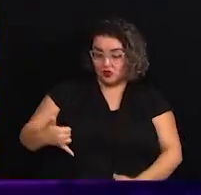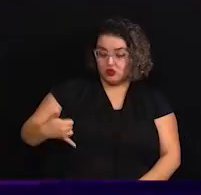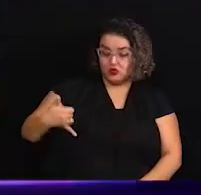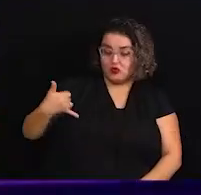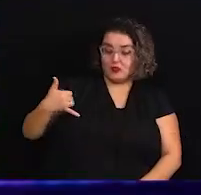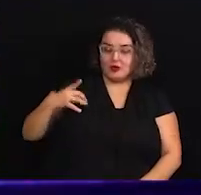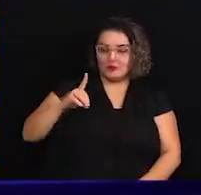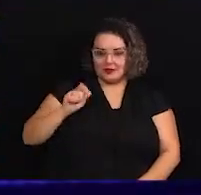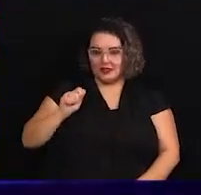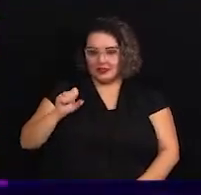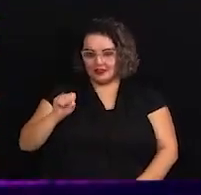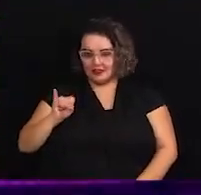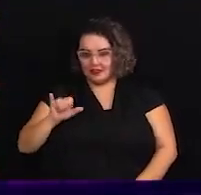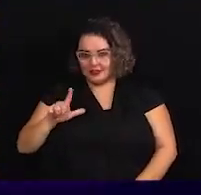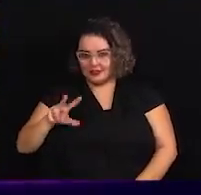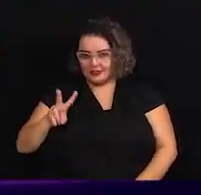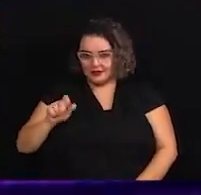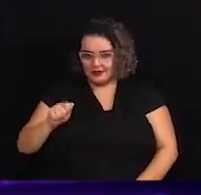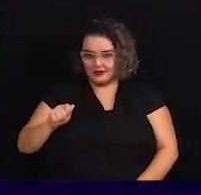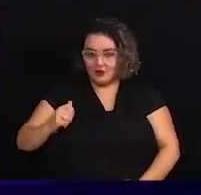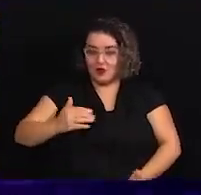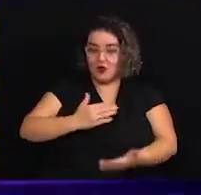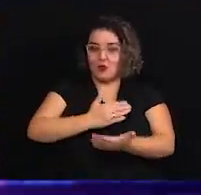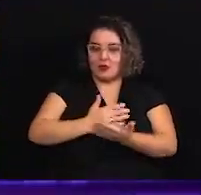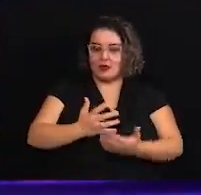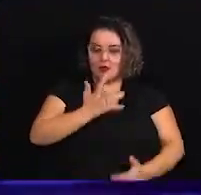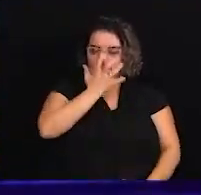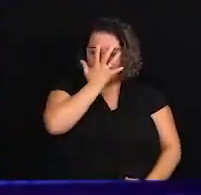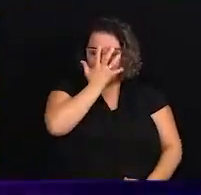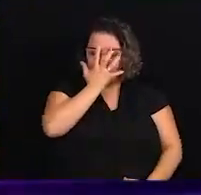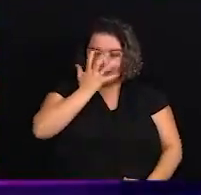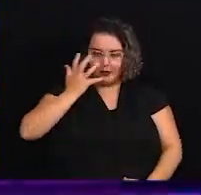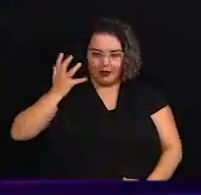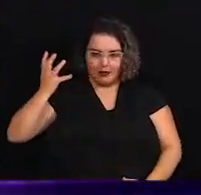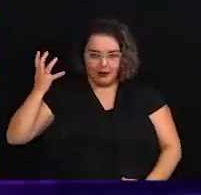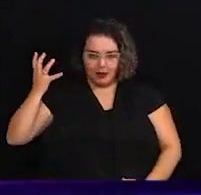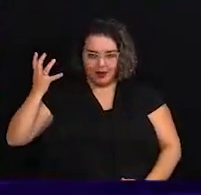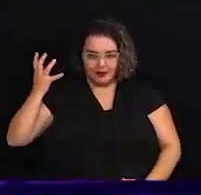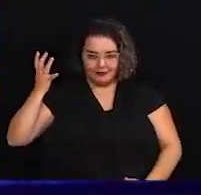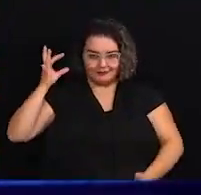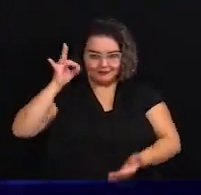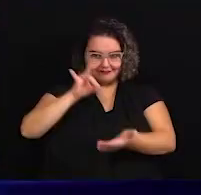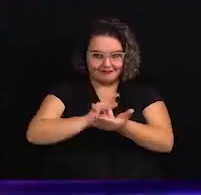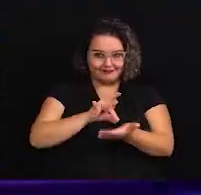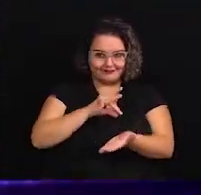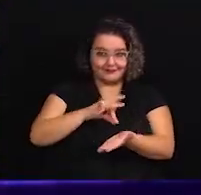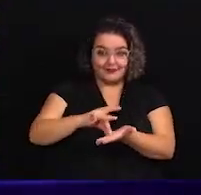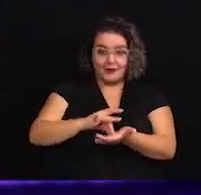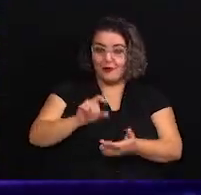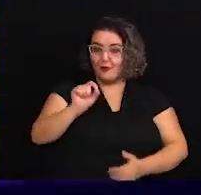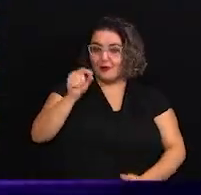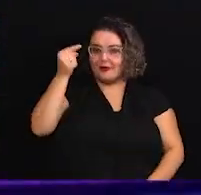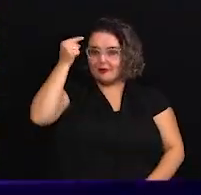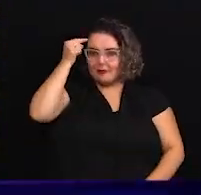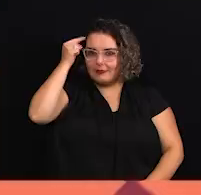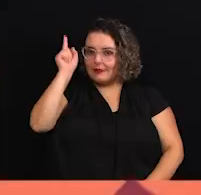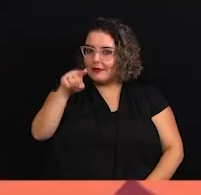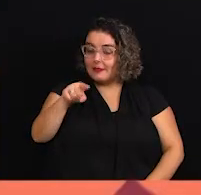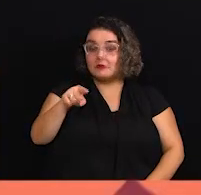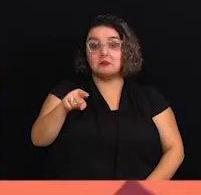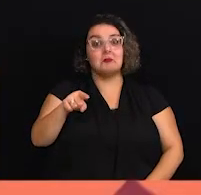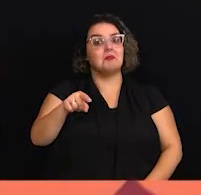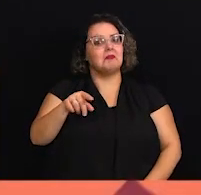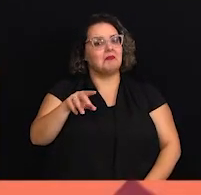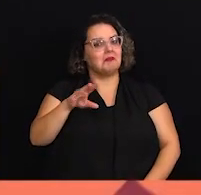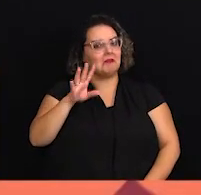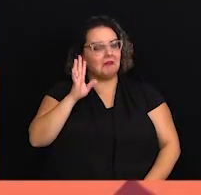Soberbo da Silva vai começar a desmascarar os verdadeiros inimigos. O que você pensa disso? Olha,